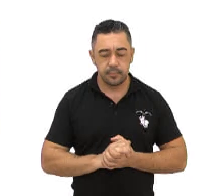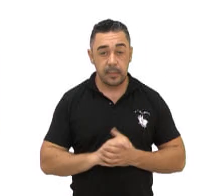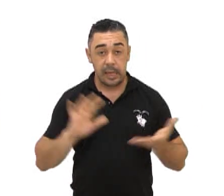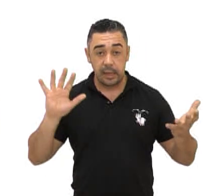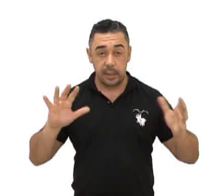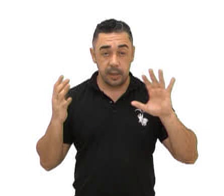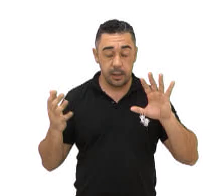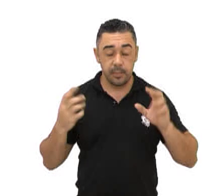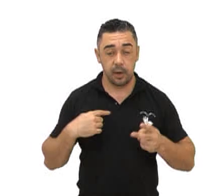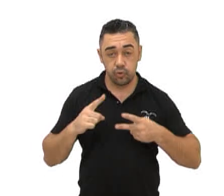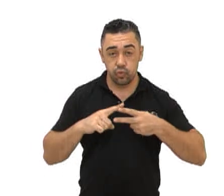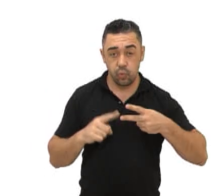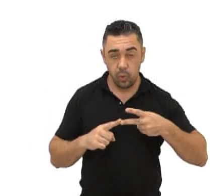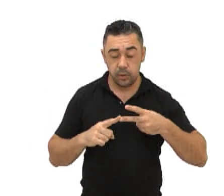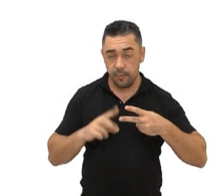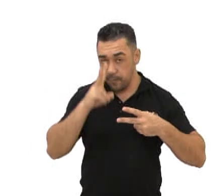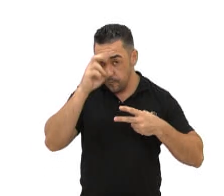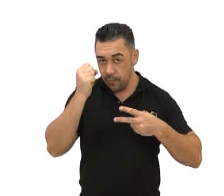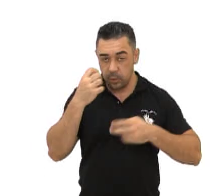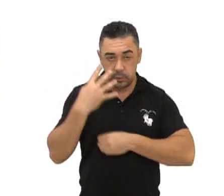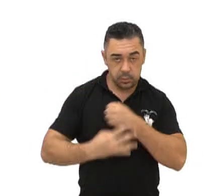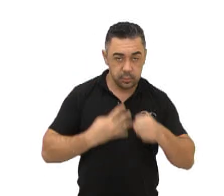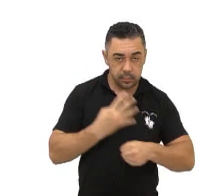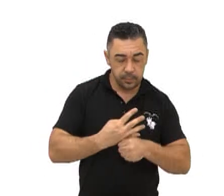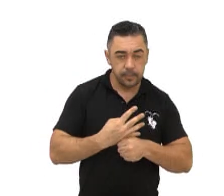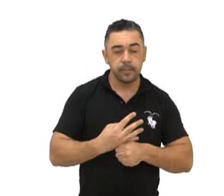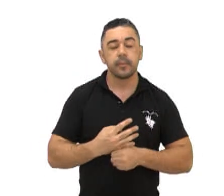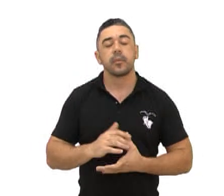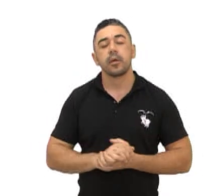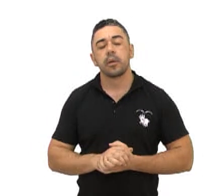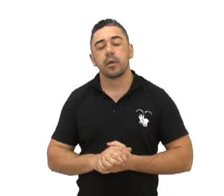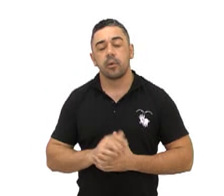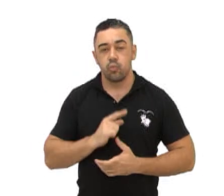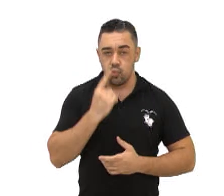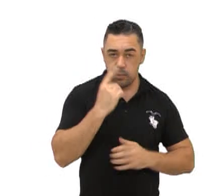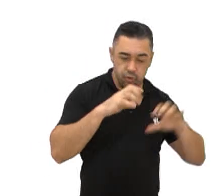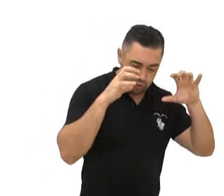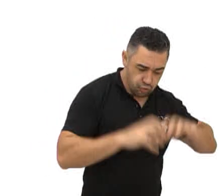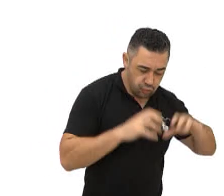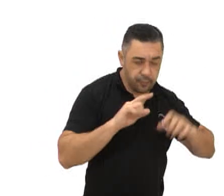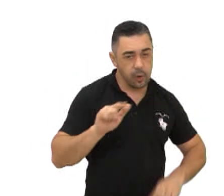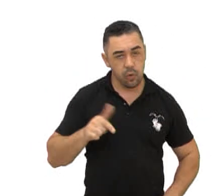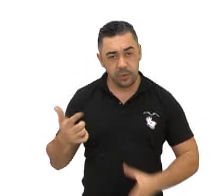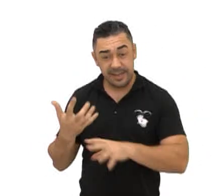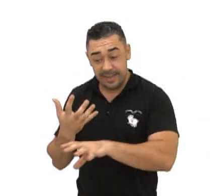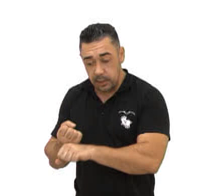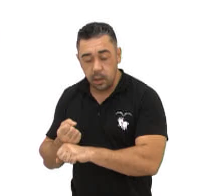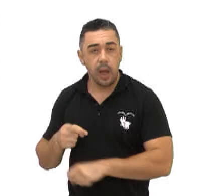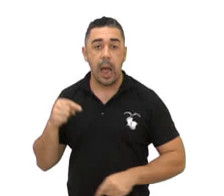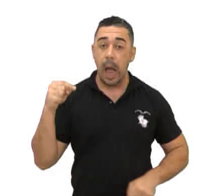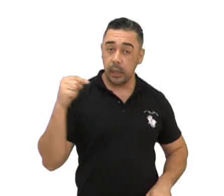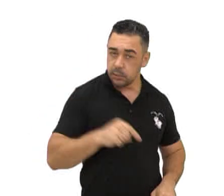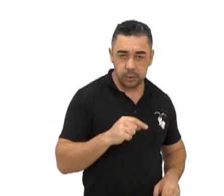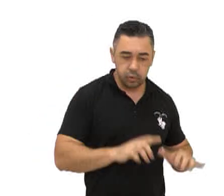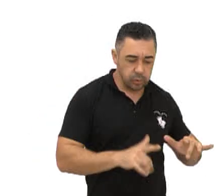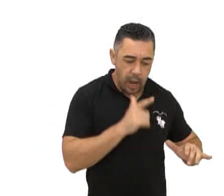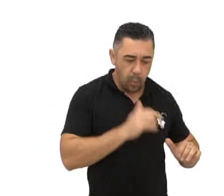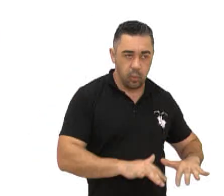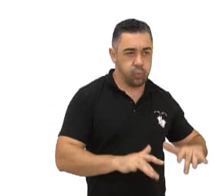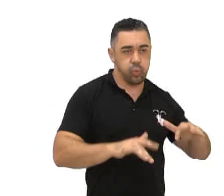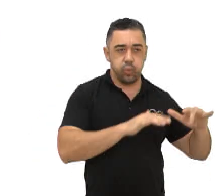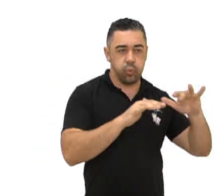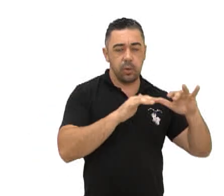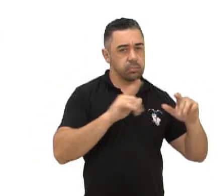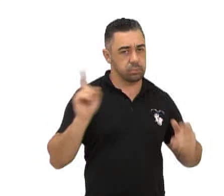com duas estações bem definidas, uma chuvosa e uma seca. Aqui não chega a fazer aqueles alagados igual no Pantanal, né? Porque